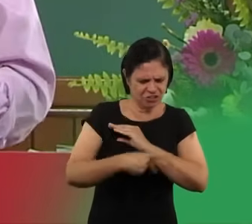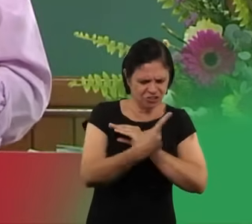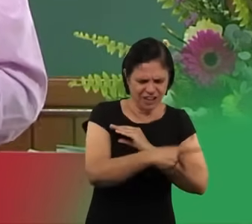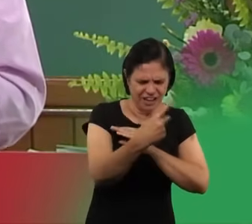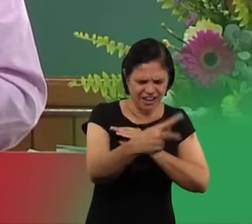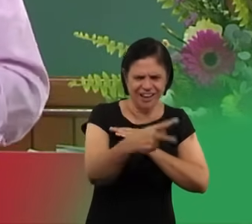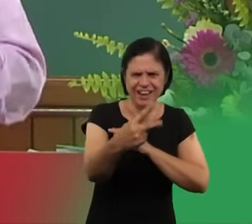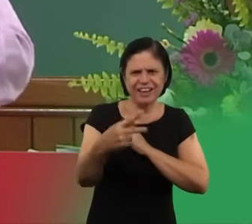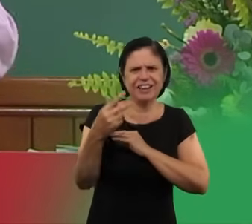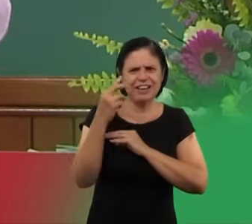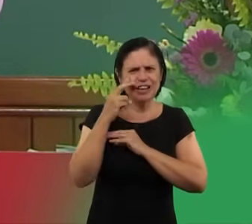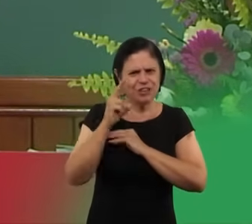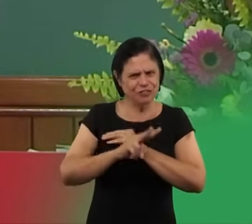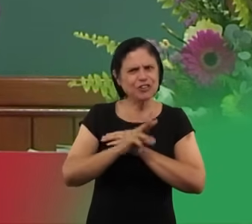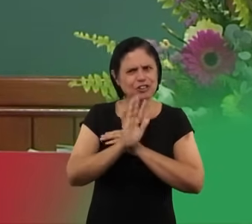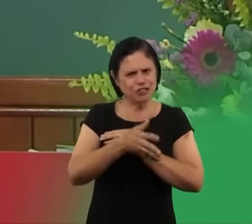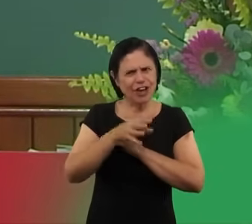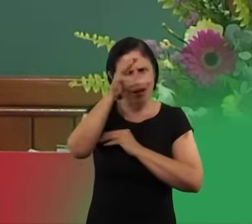cidade,